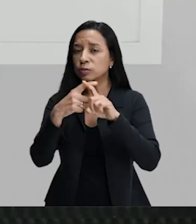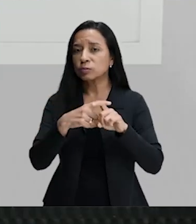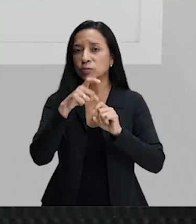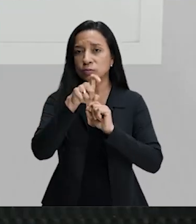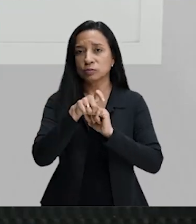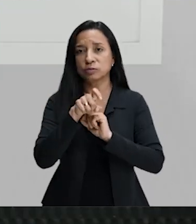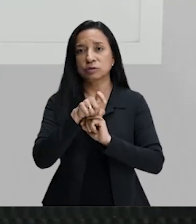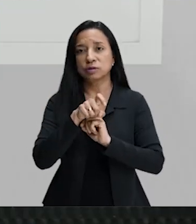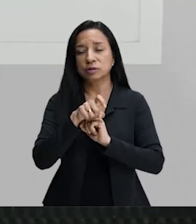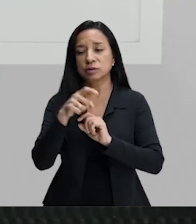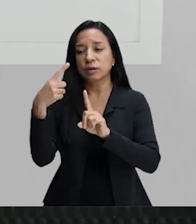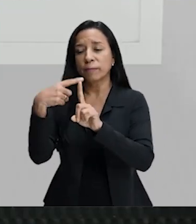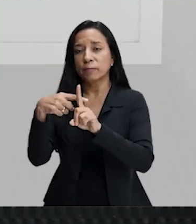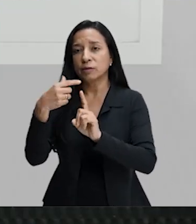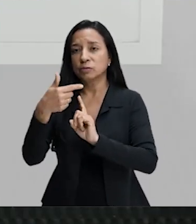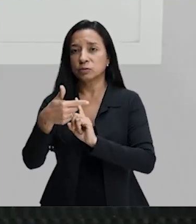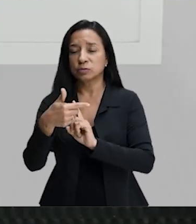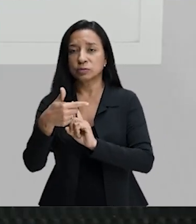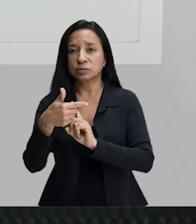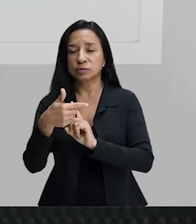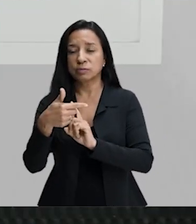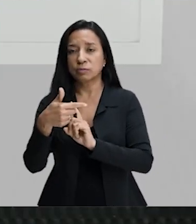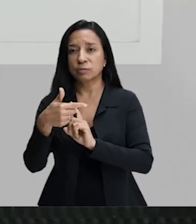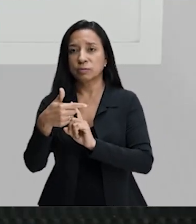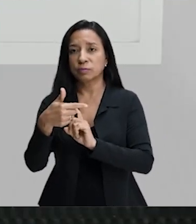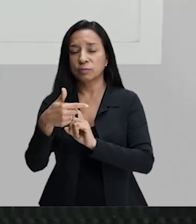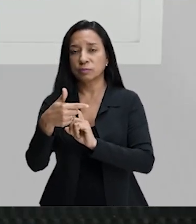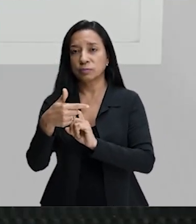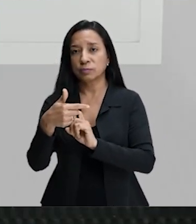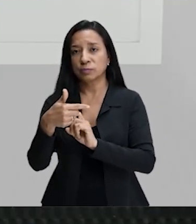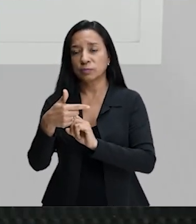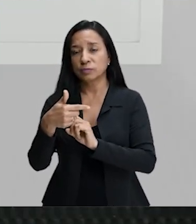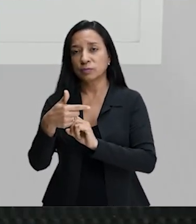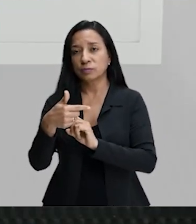x mais 2,